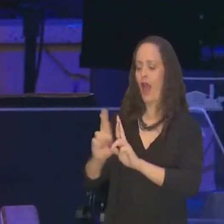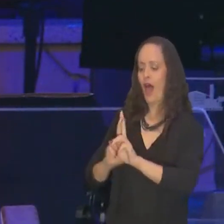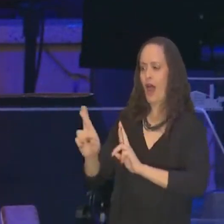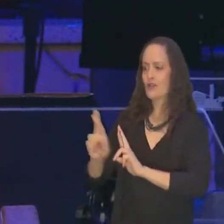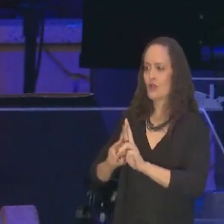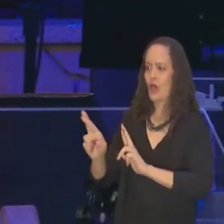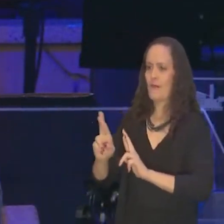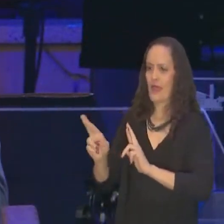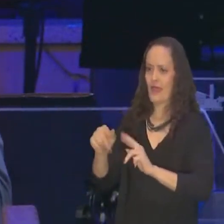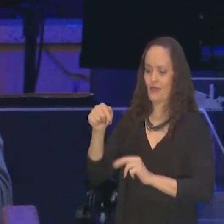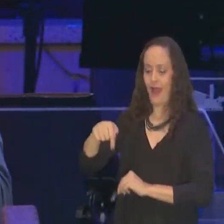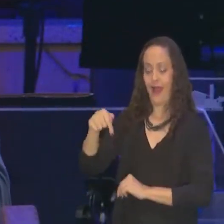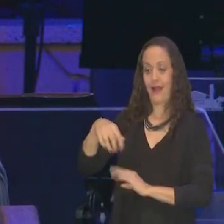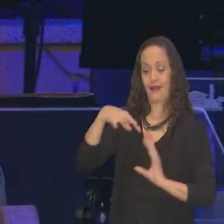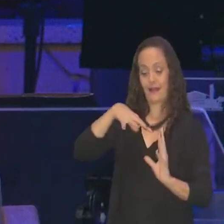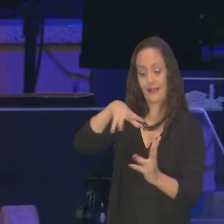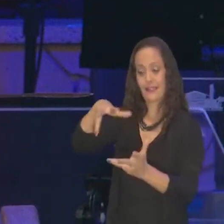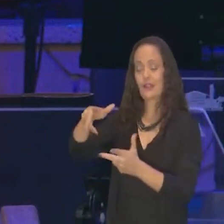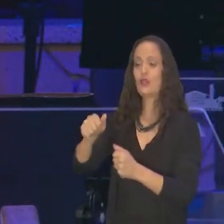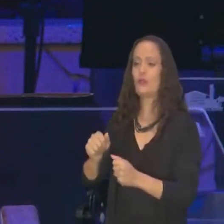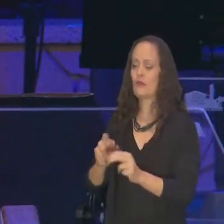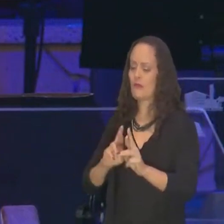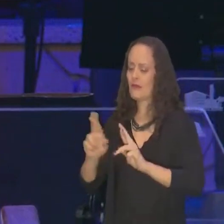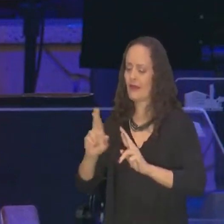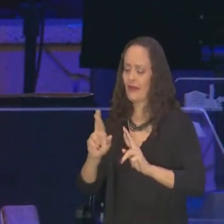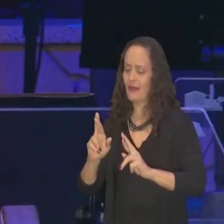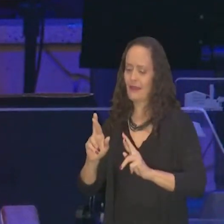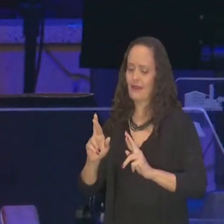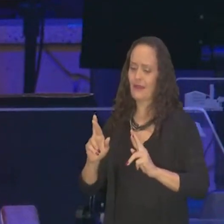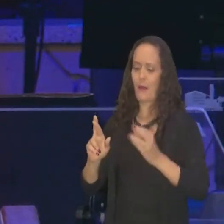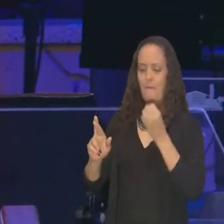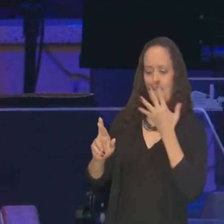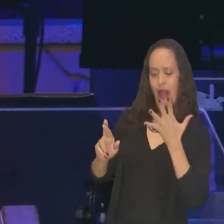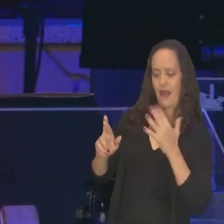terra, este conflito entre o bem e o mal,